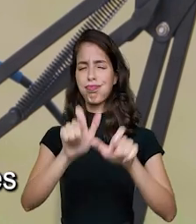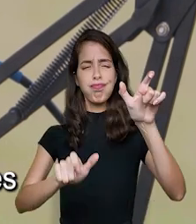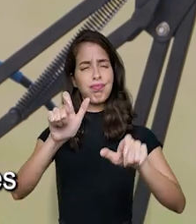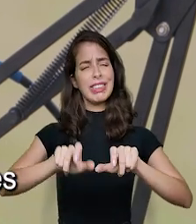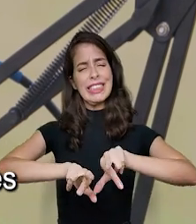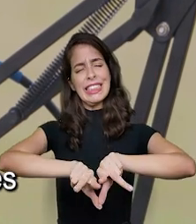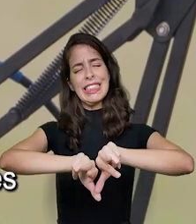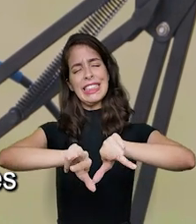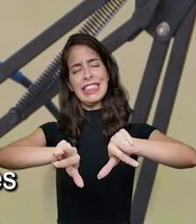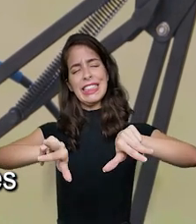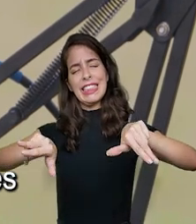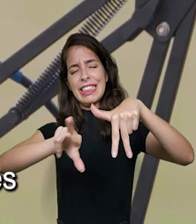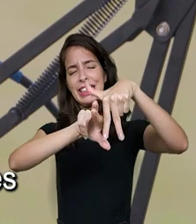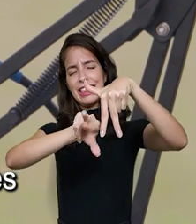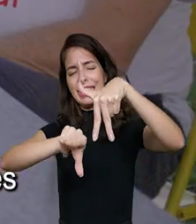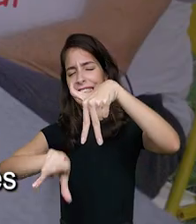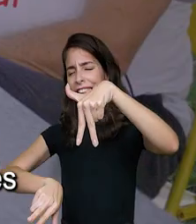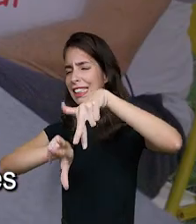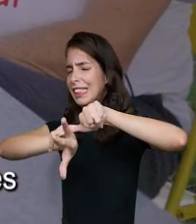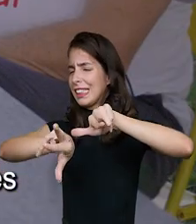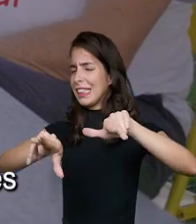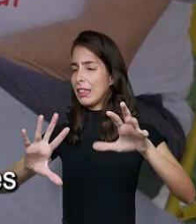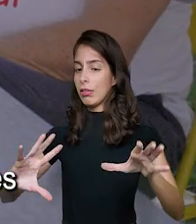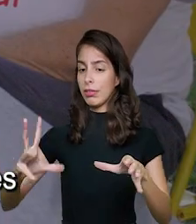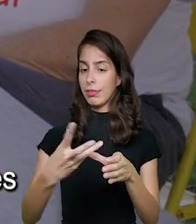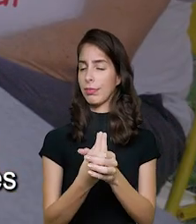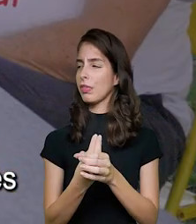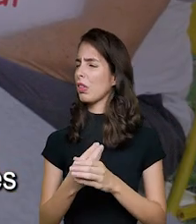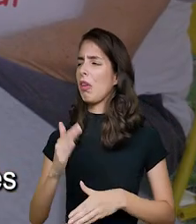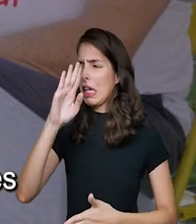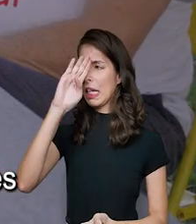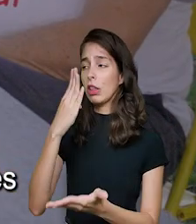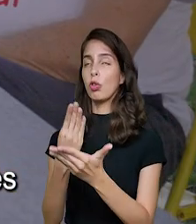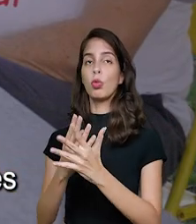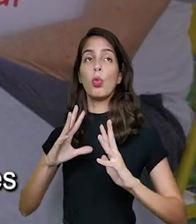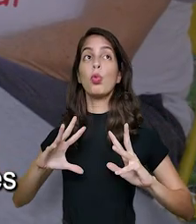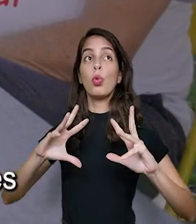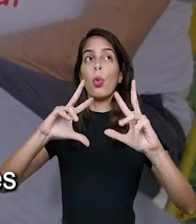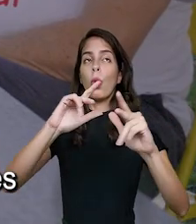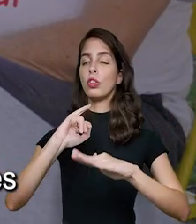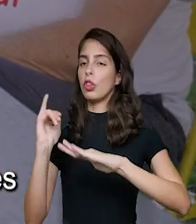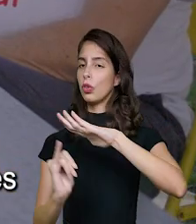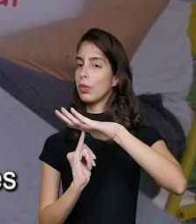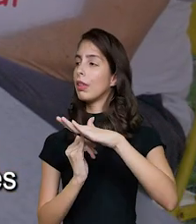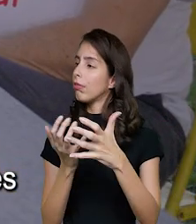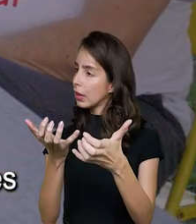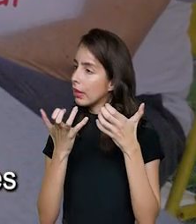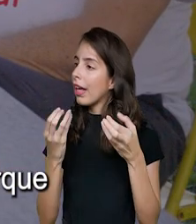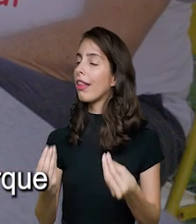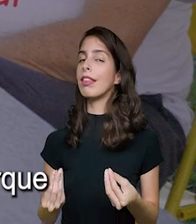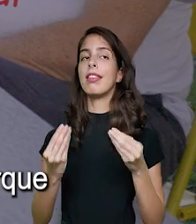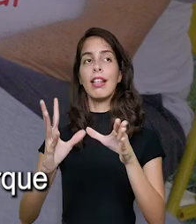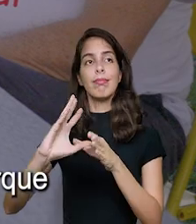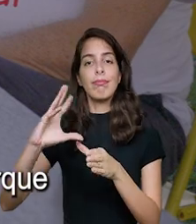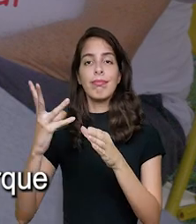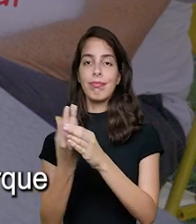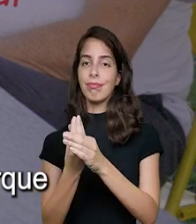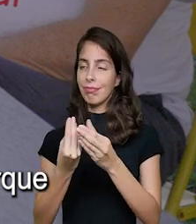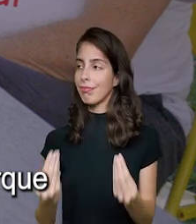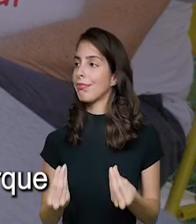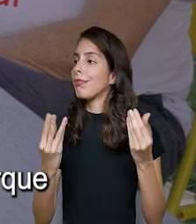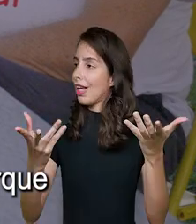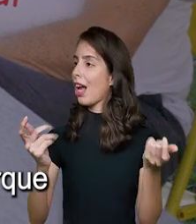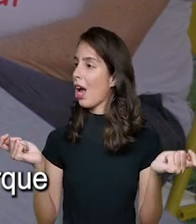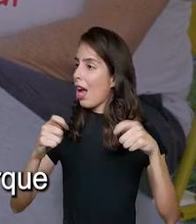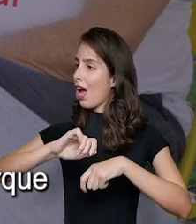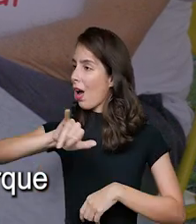eh eu acho que esse é um caminho que toda a instituição quer né de inclusão e de oportunidades para para